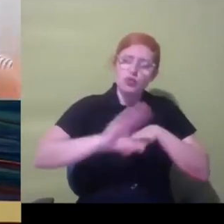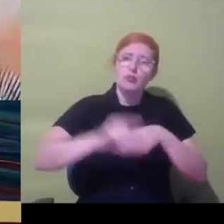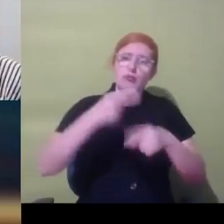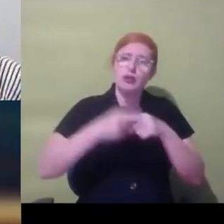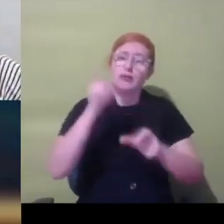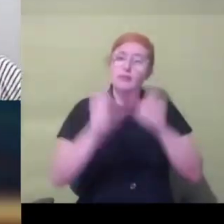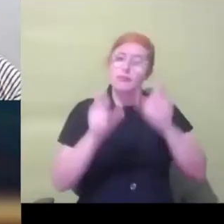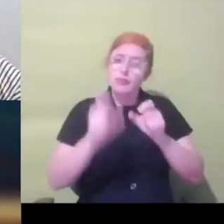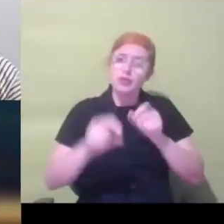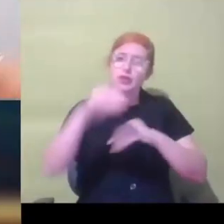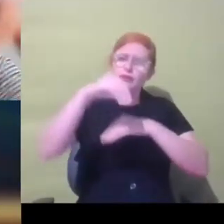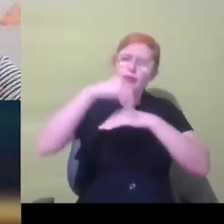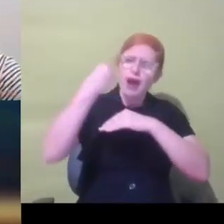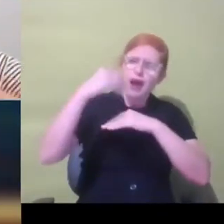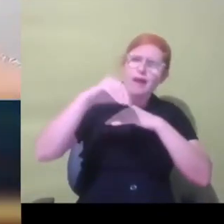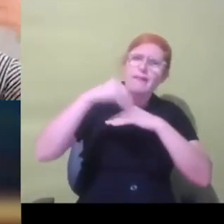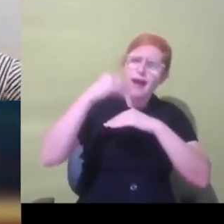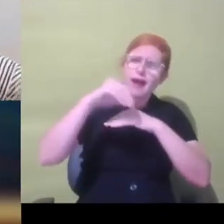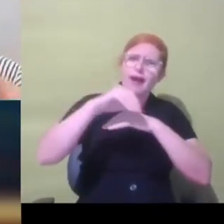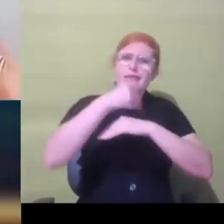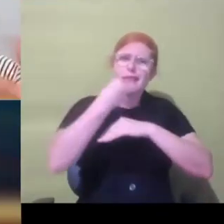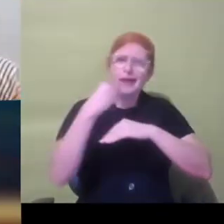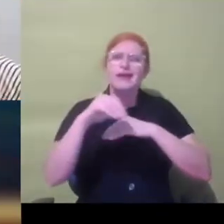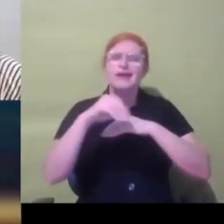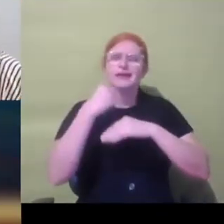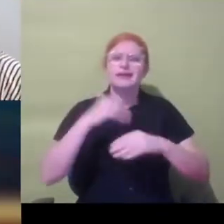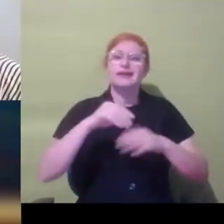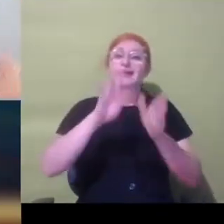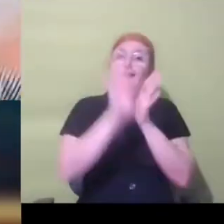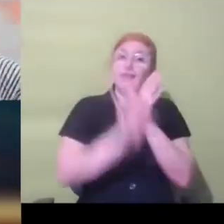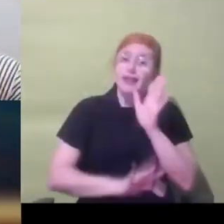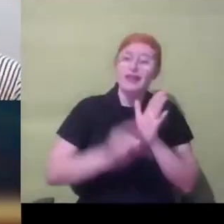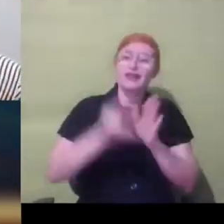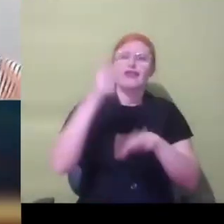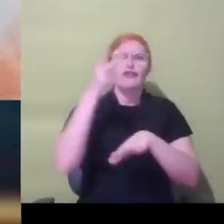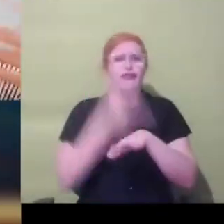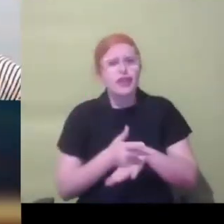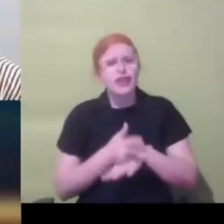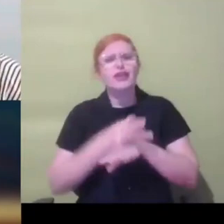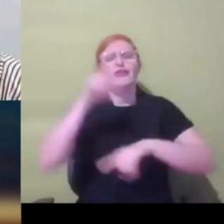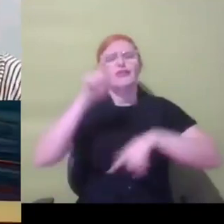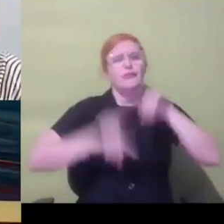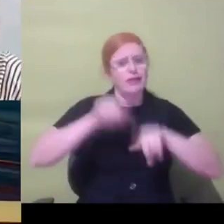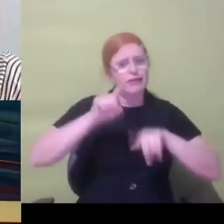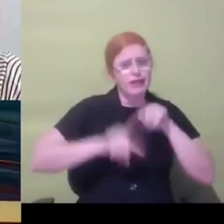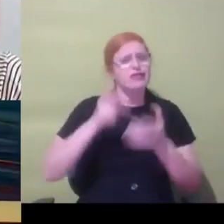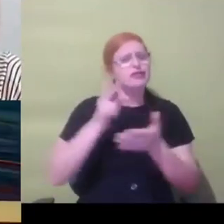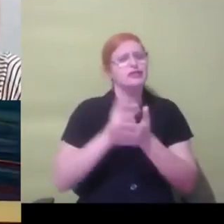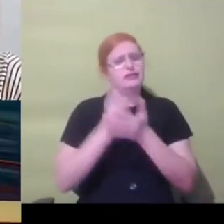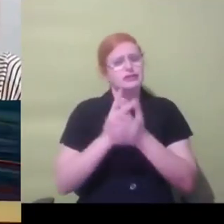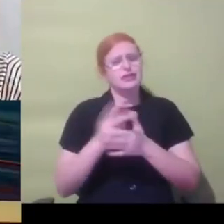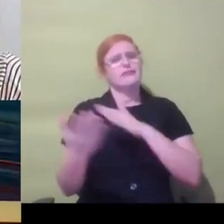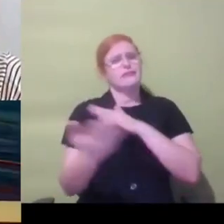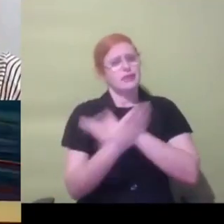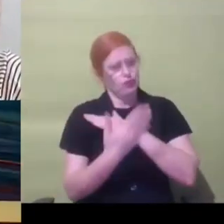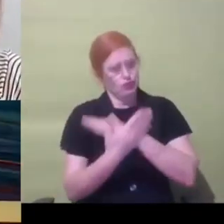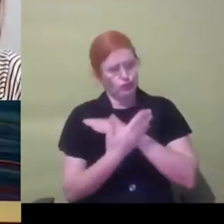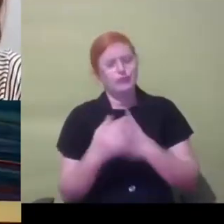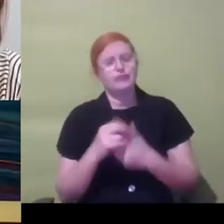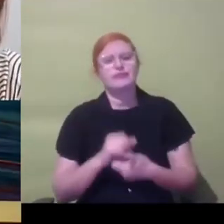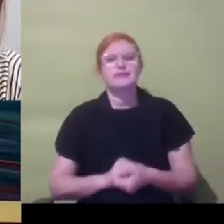as pessoas vão trazendo elementos, trazendo sugestões de textos, de vídeos, de materiais. Isso sempre ajuda muito,